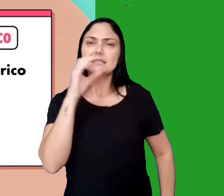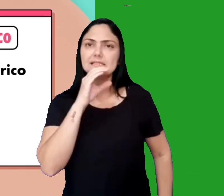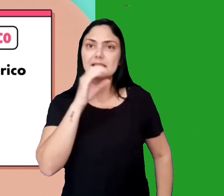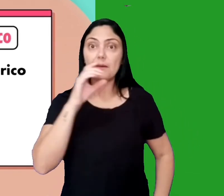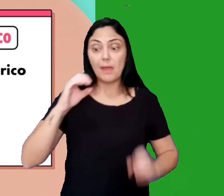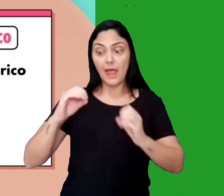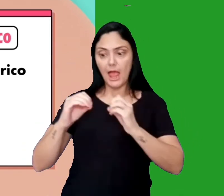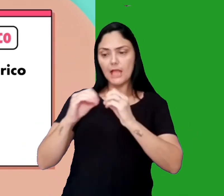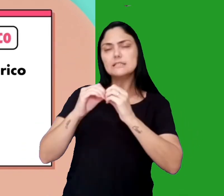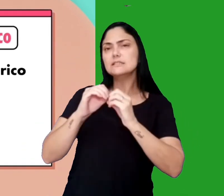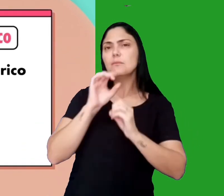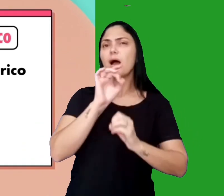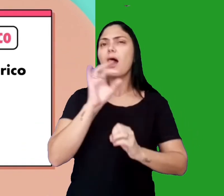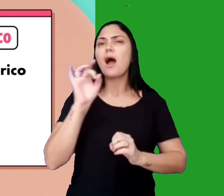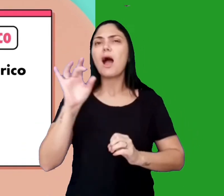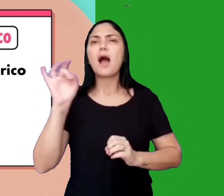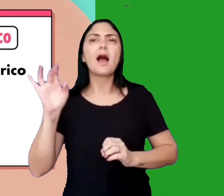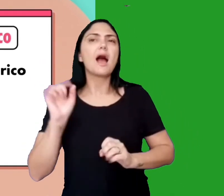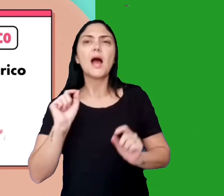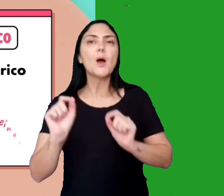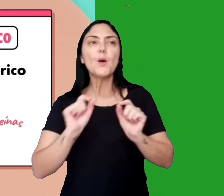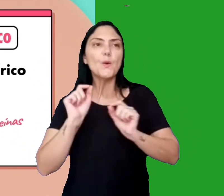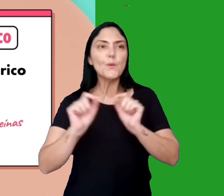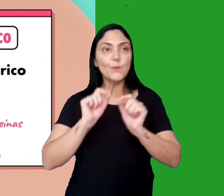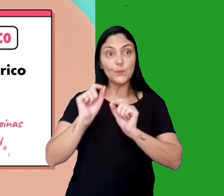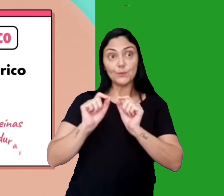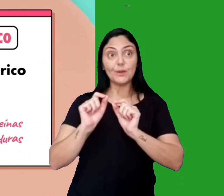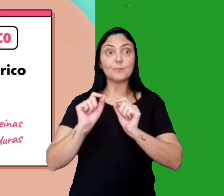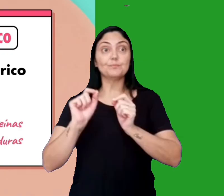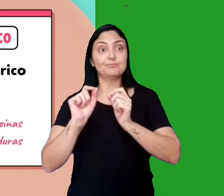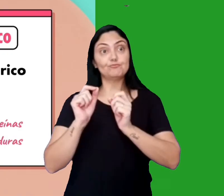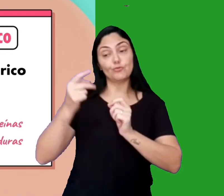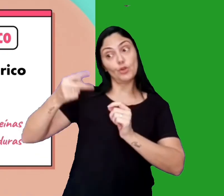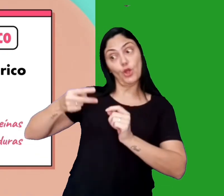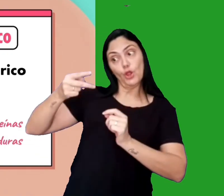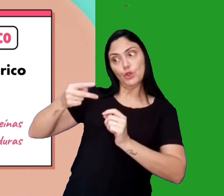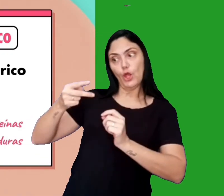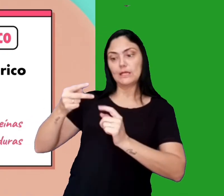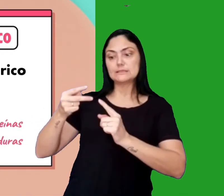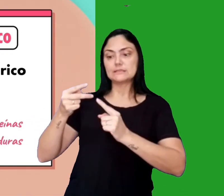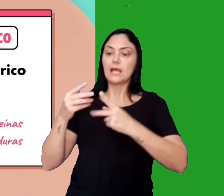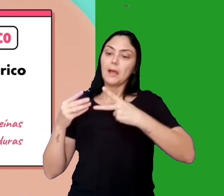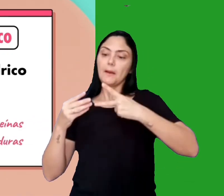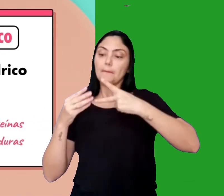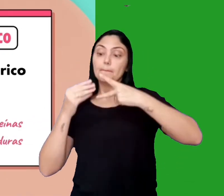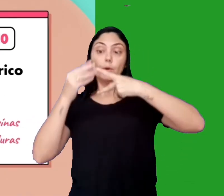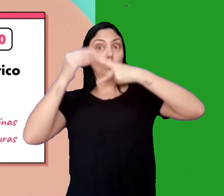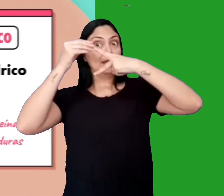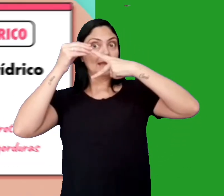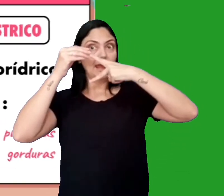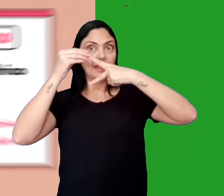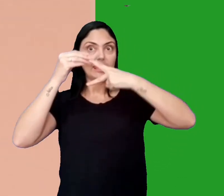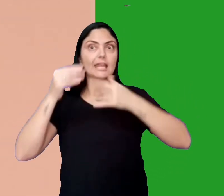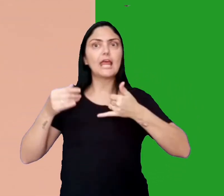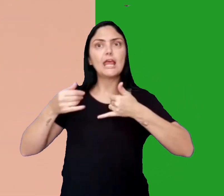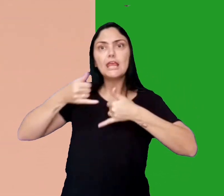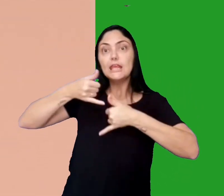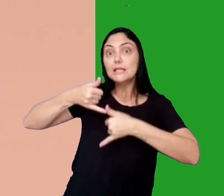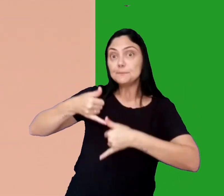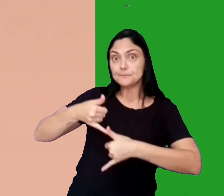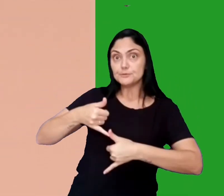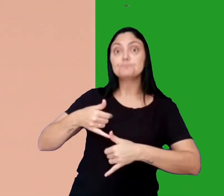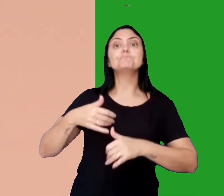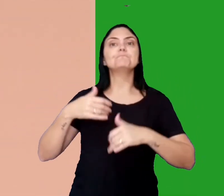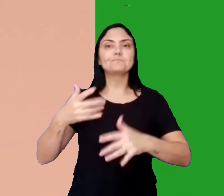em um nutriente diferente. Por exemplo, a pepsina quebra moléculas de proteína e a lipase fragmenta as gorduras. Pela ação do